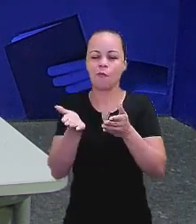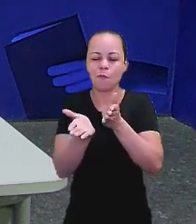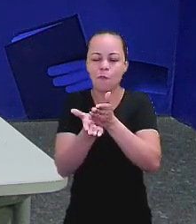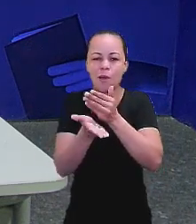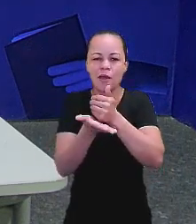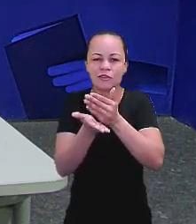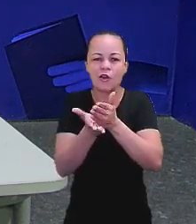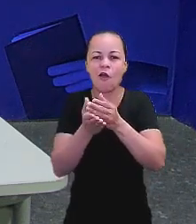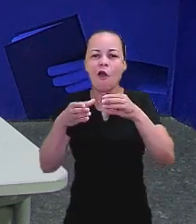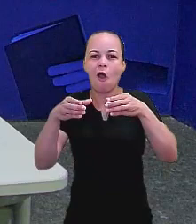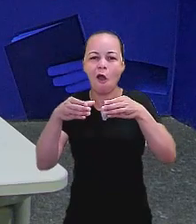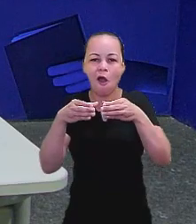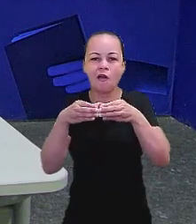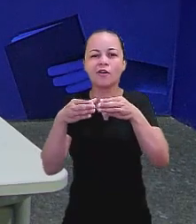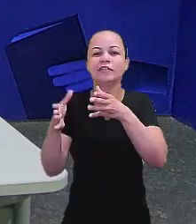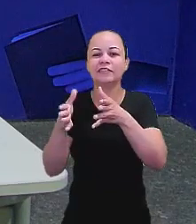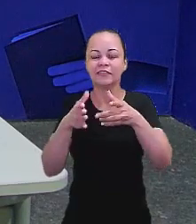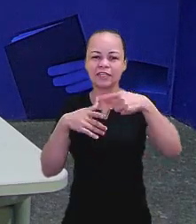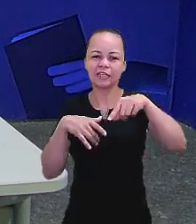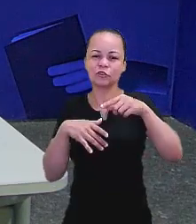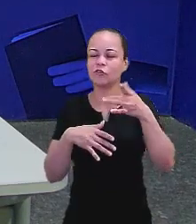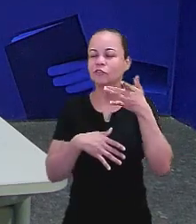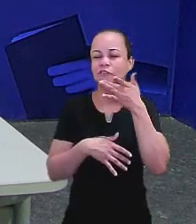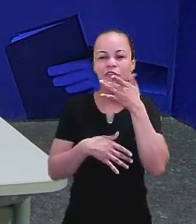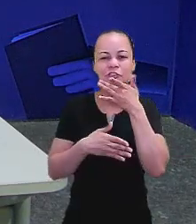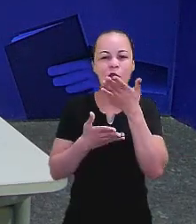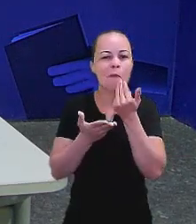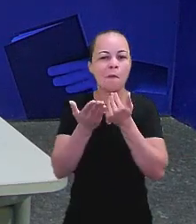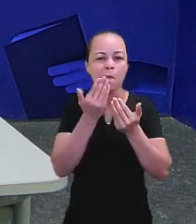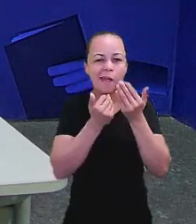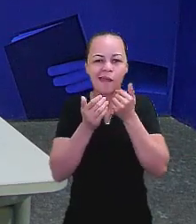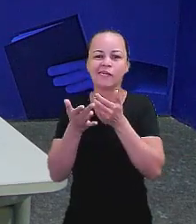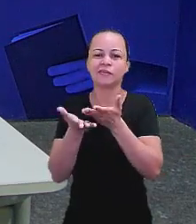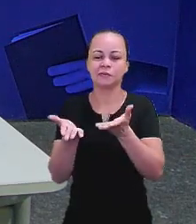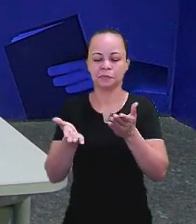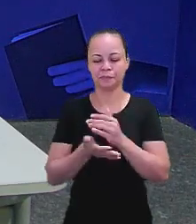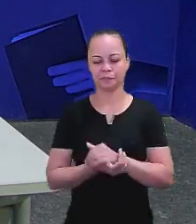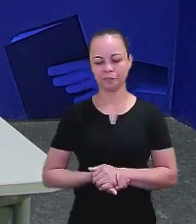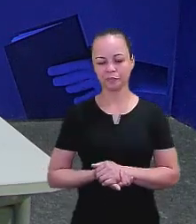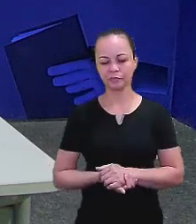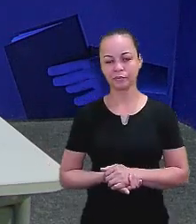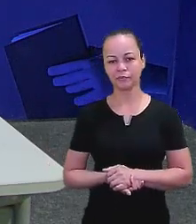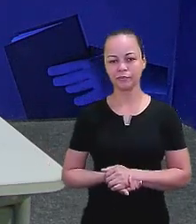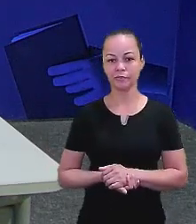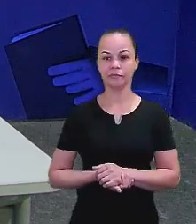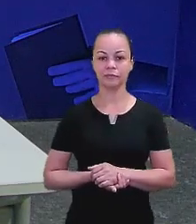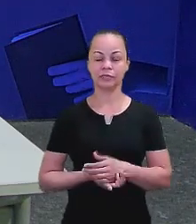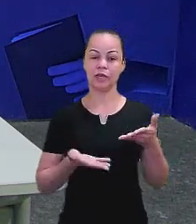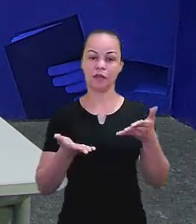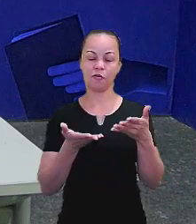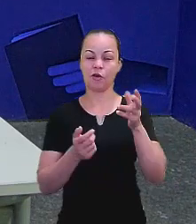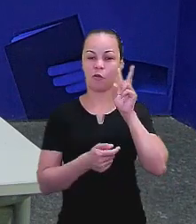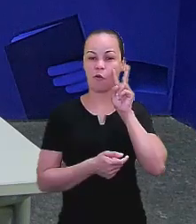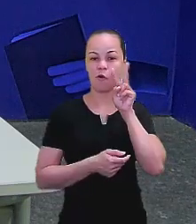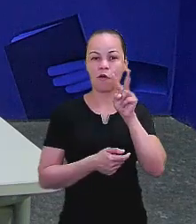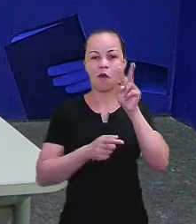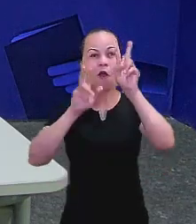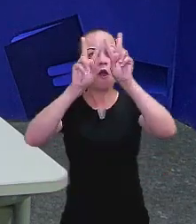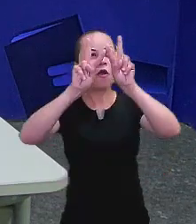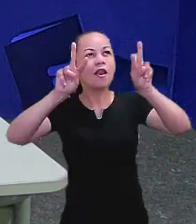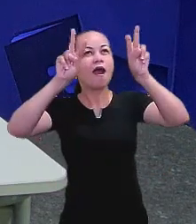E todos se deliciaram com aquela torta. E agora, quando olharam para o céu,